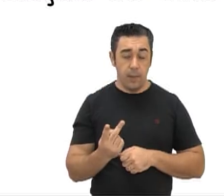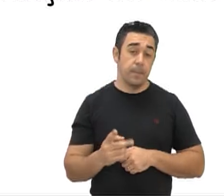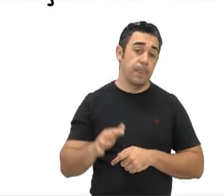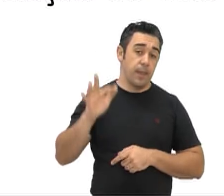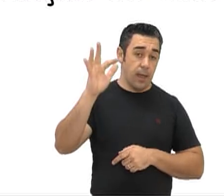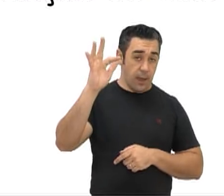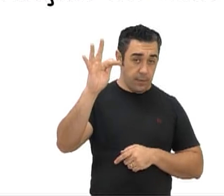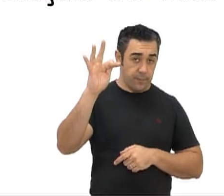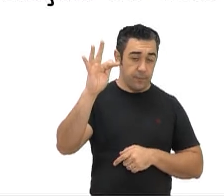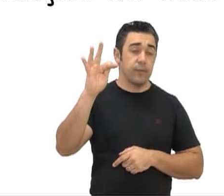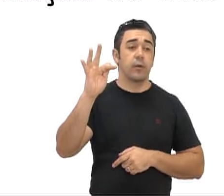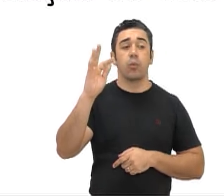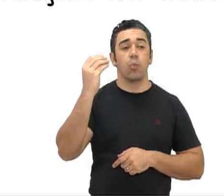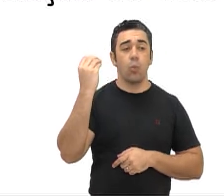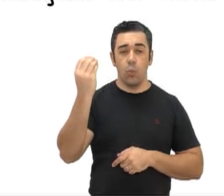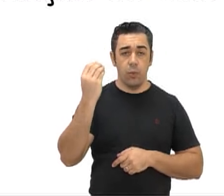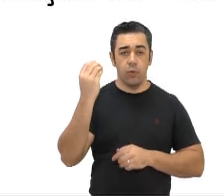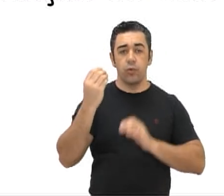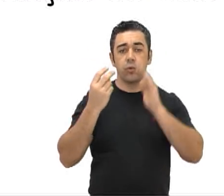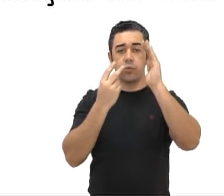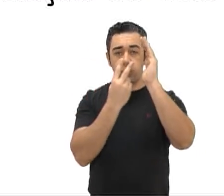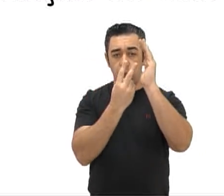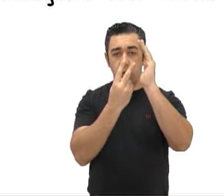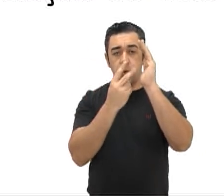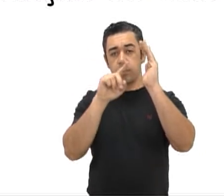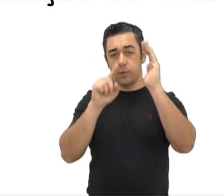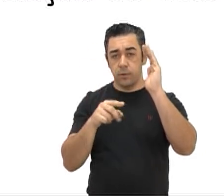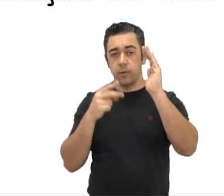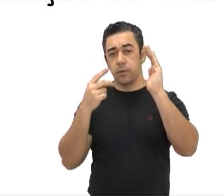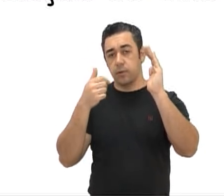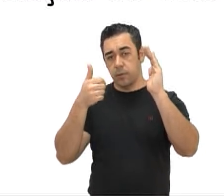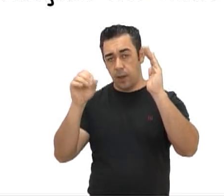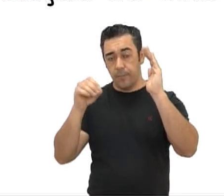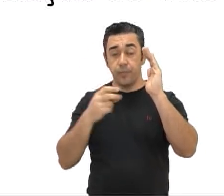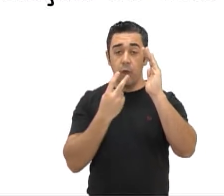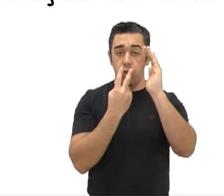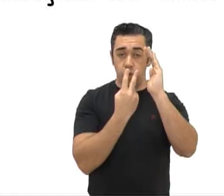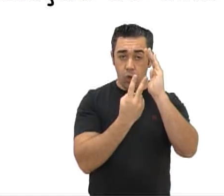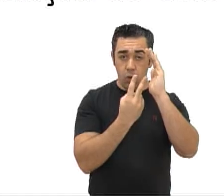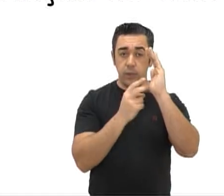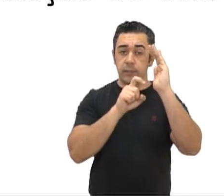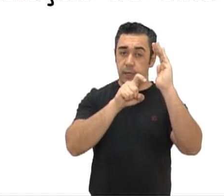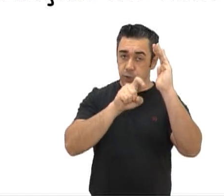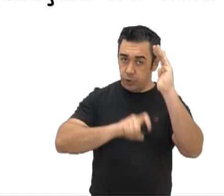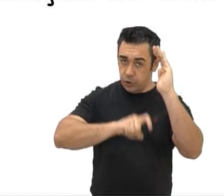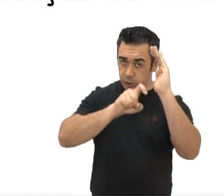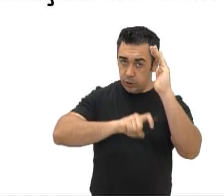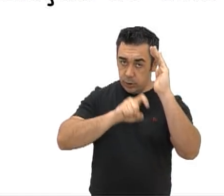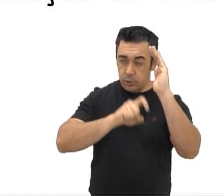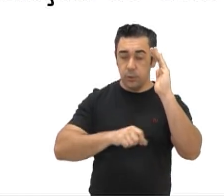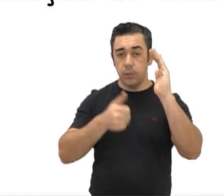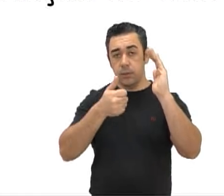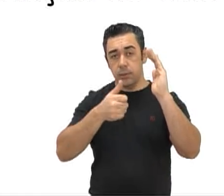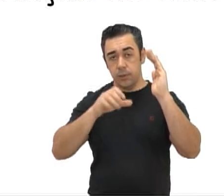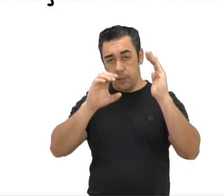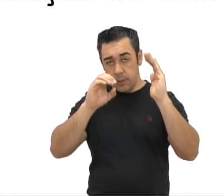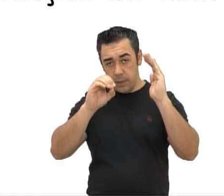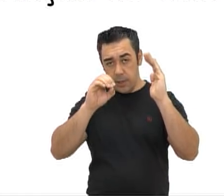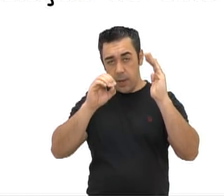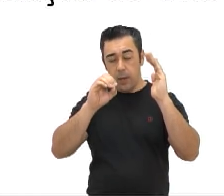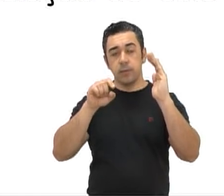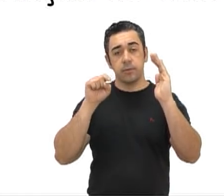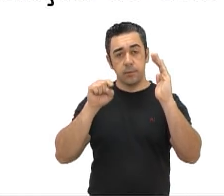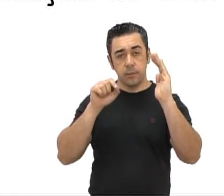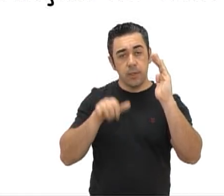ponto F fica 2 e 10. O ponto 2 referente ao eixo X